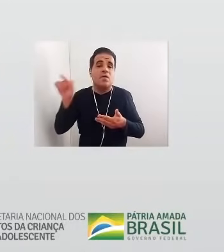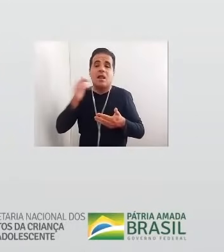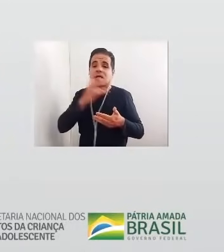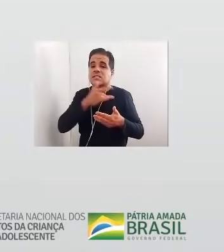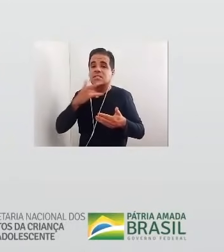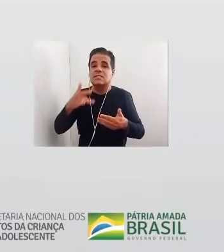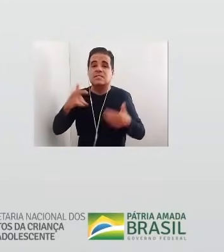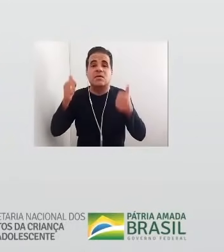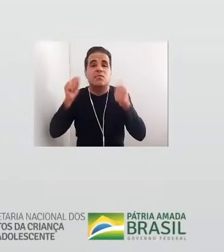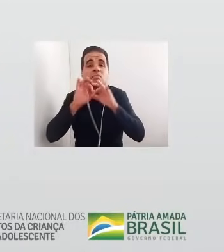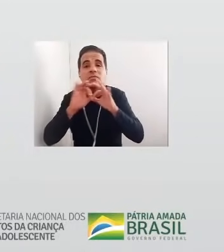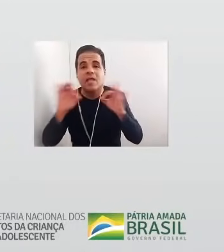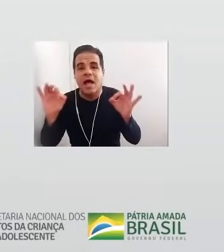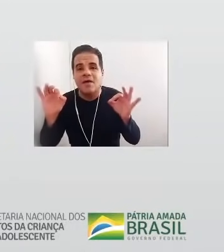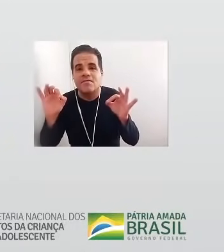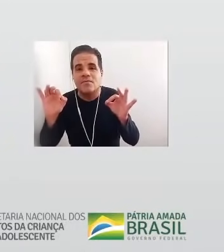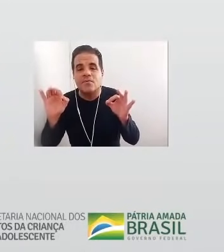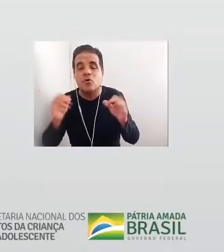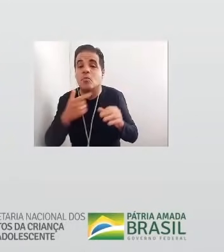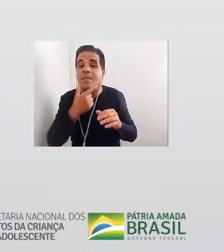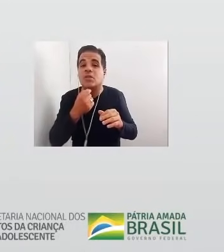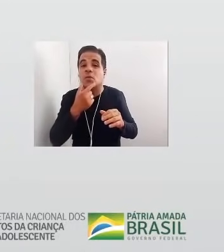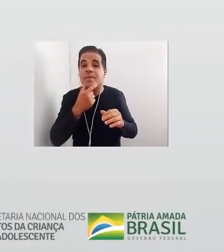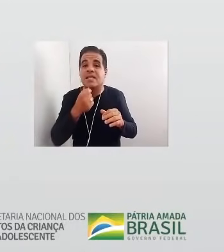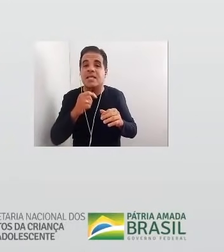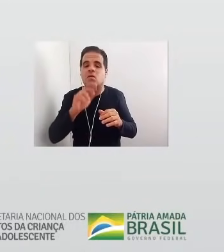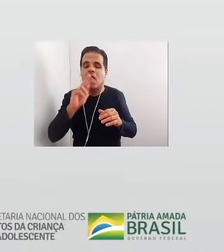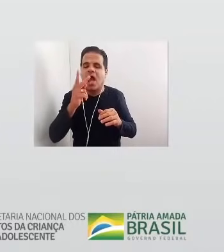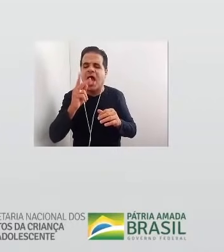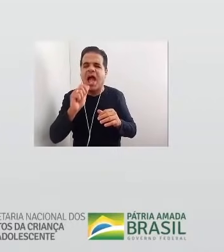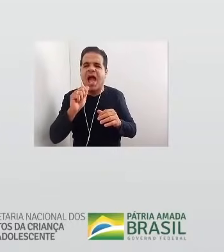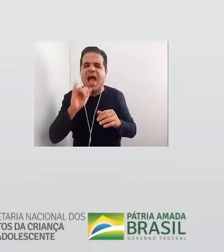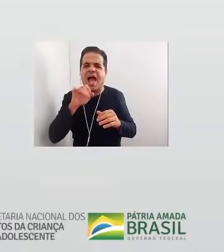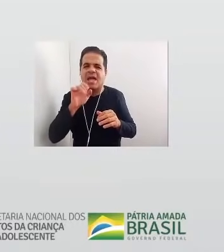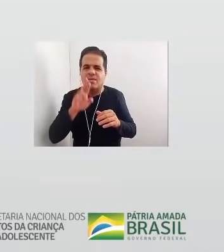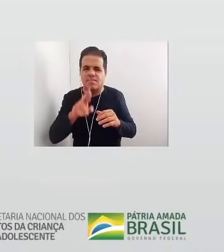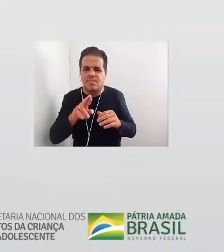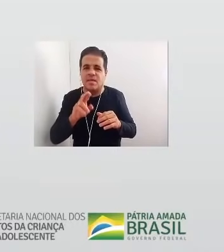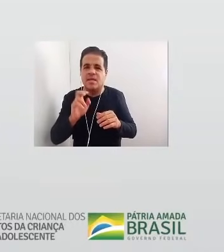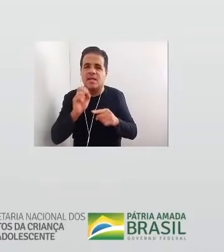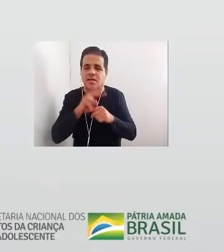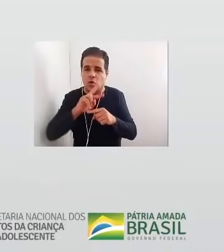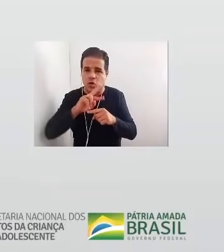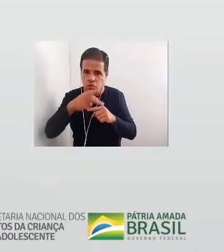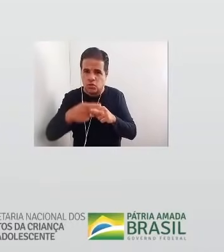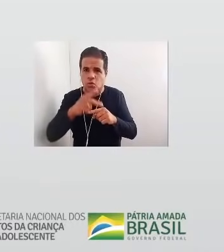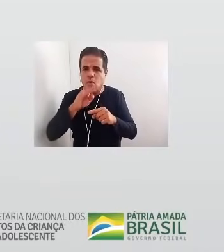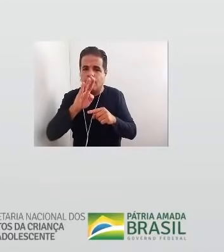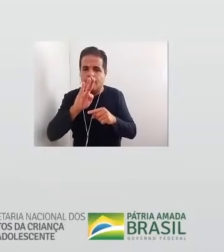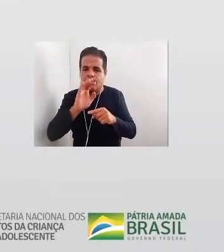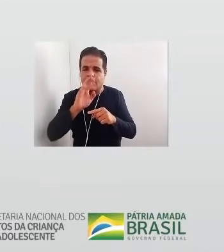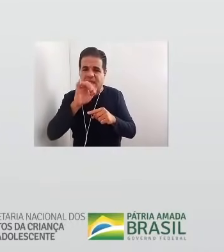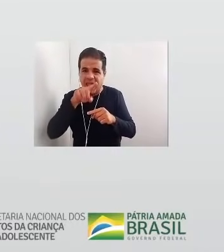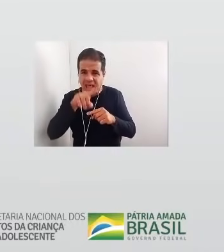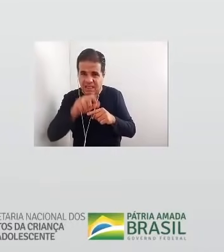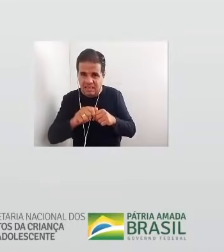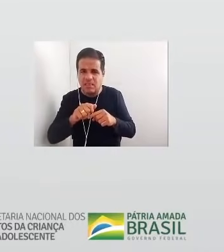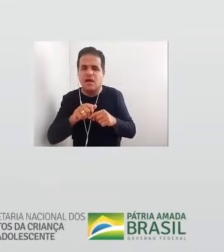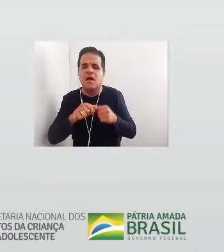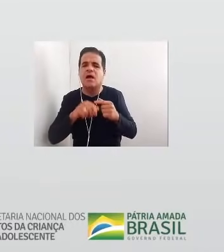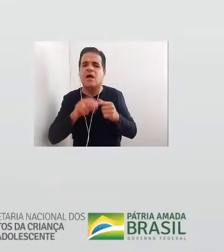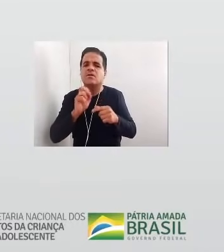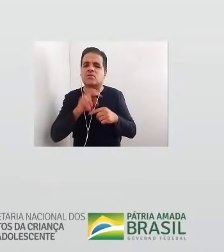caso do menino da família Heimer, o pequeno Bruce, que virou Brenda, que virou David, prova que interferências